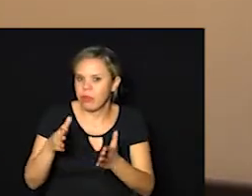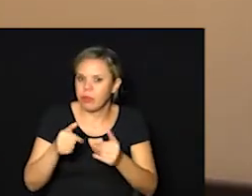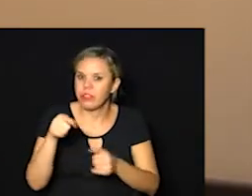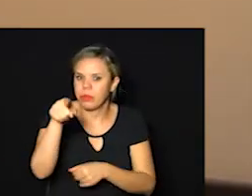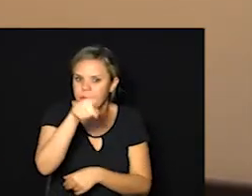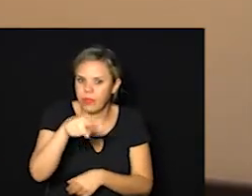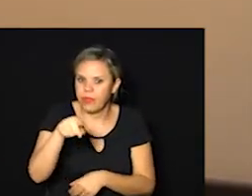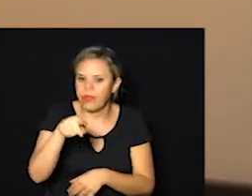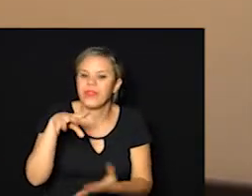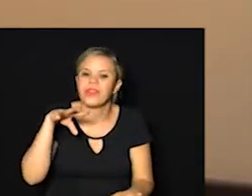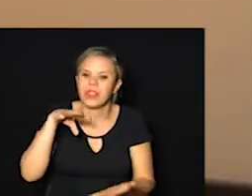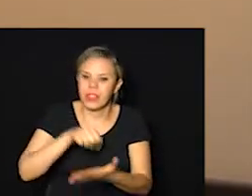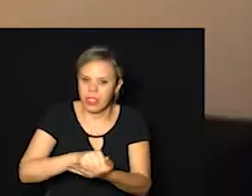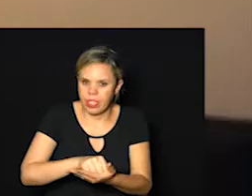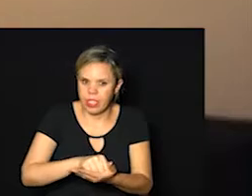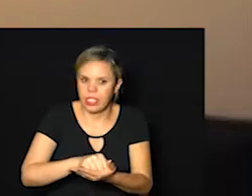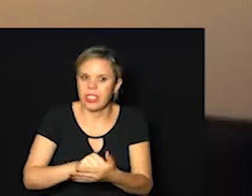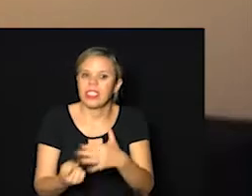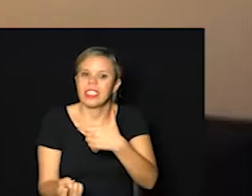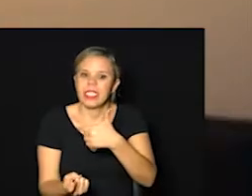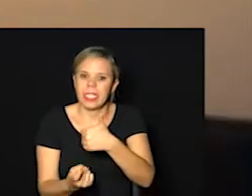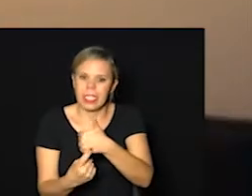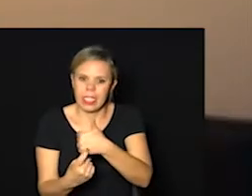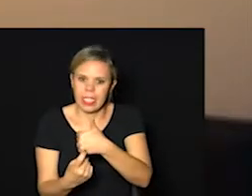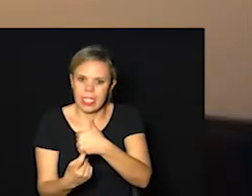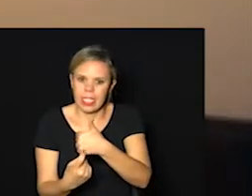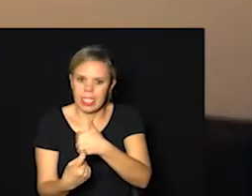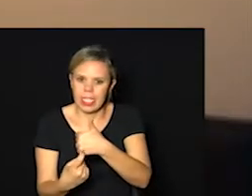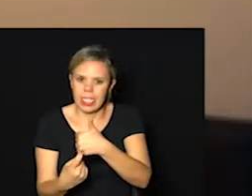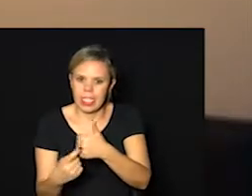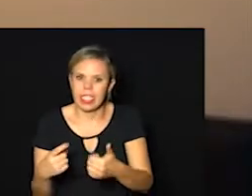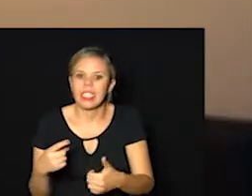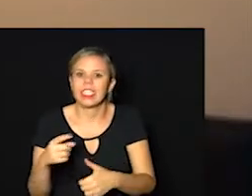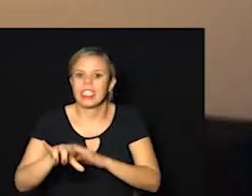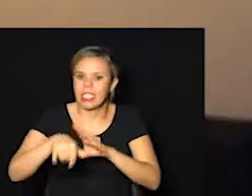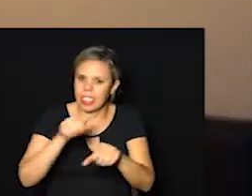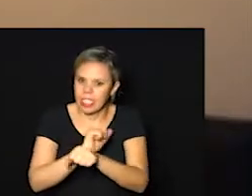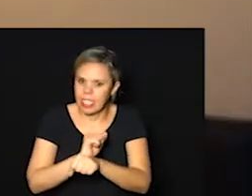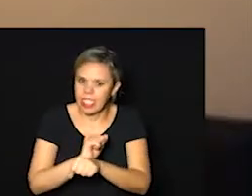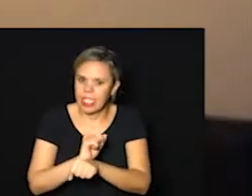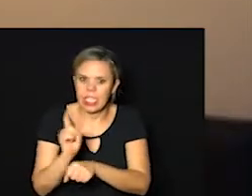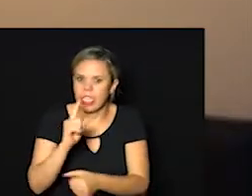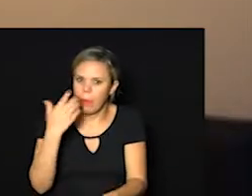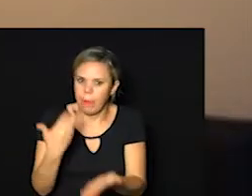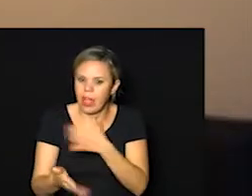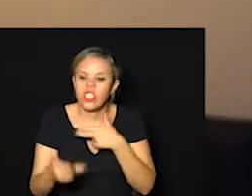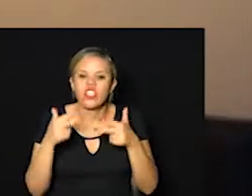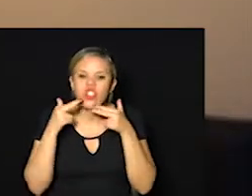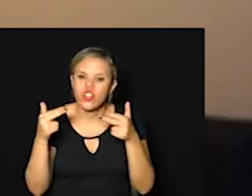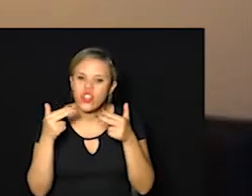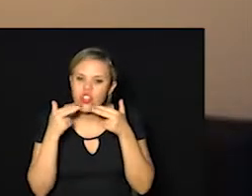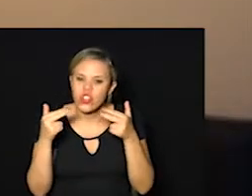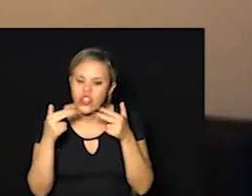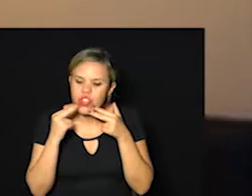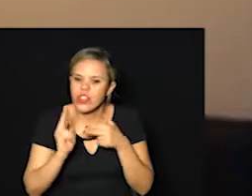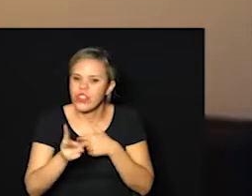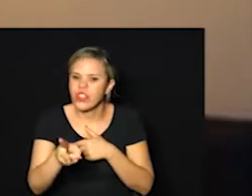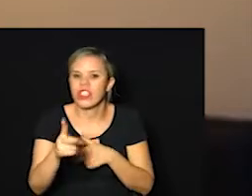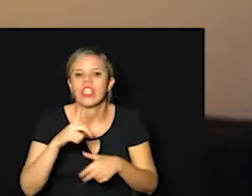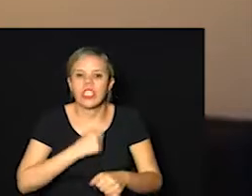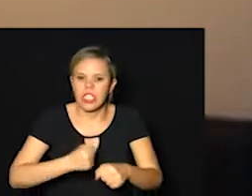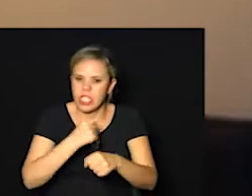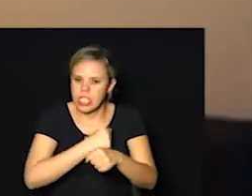para você se inscrever aqui no canal e apertar o sininho. Isso é para você não perder as novidades, todas